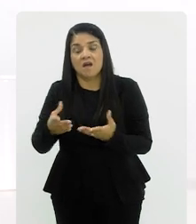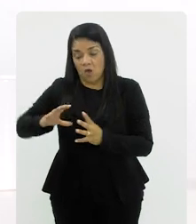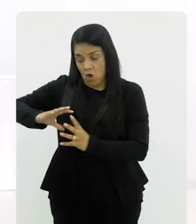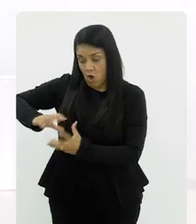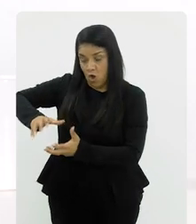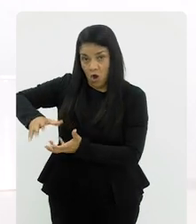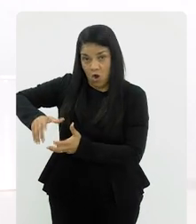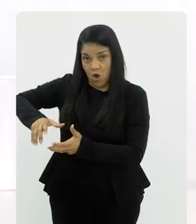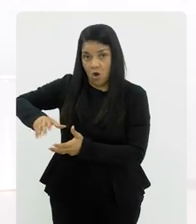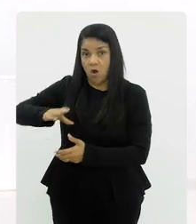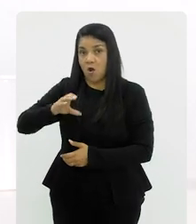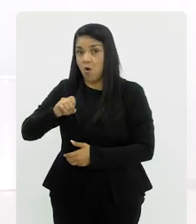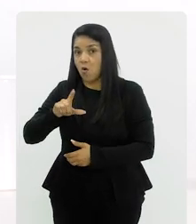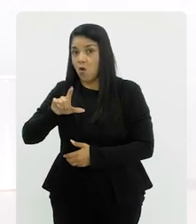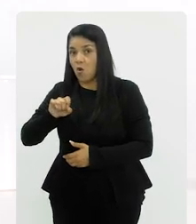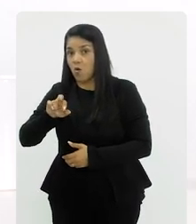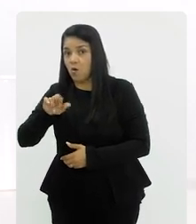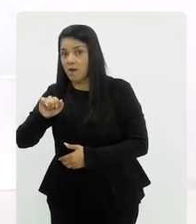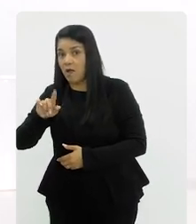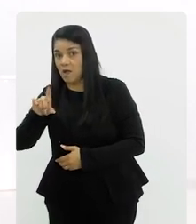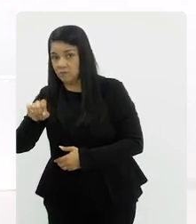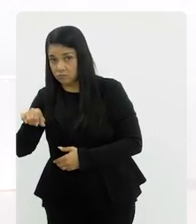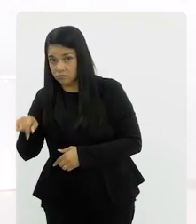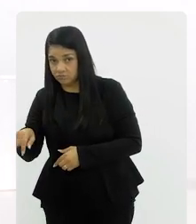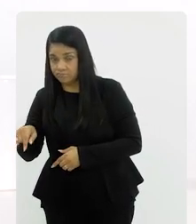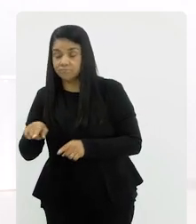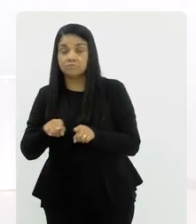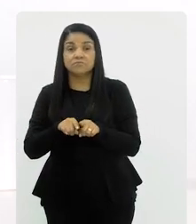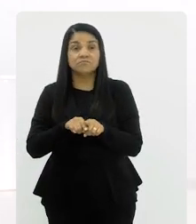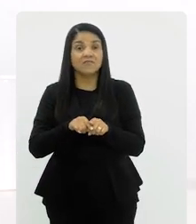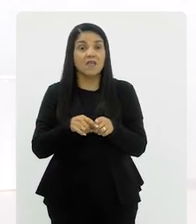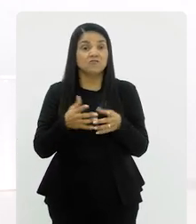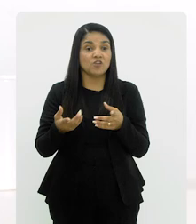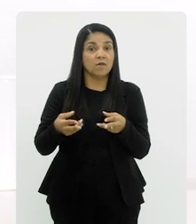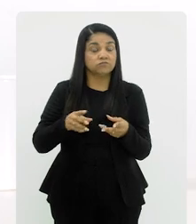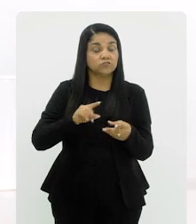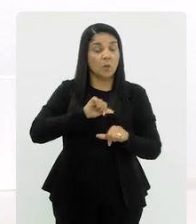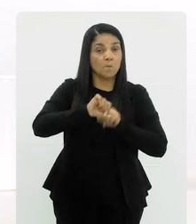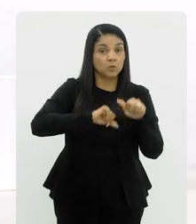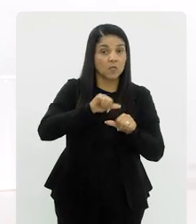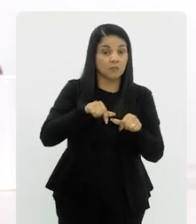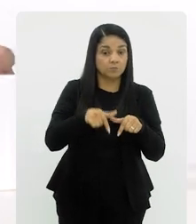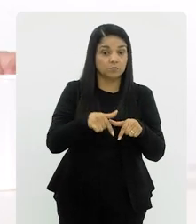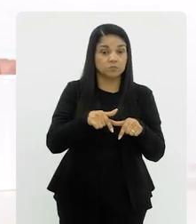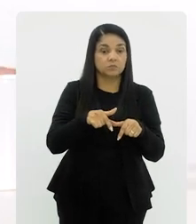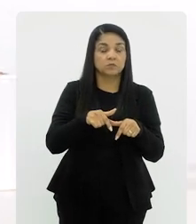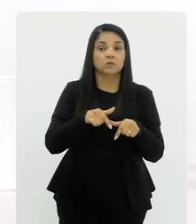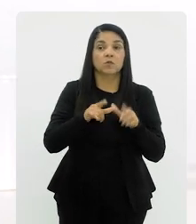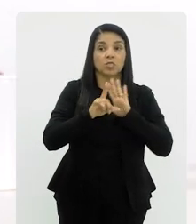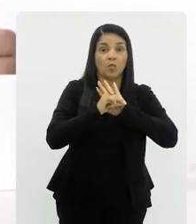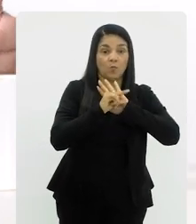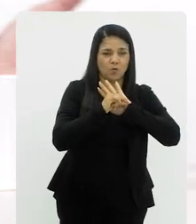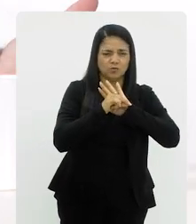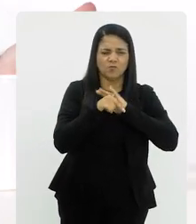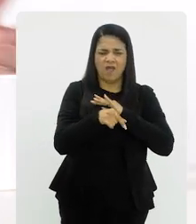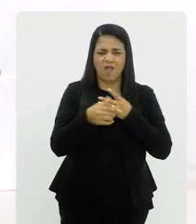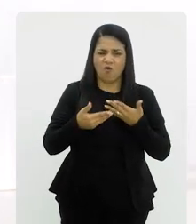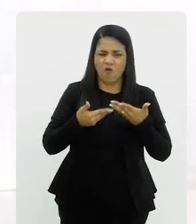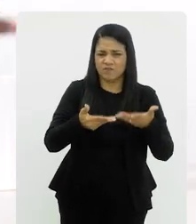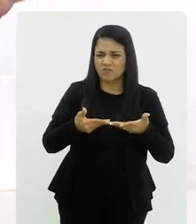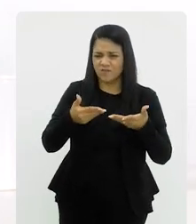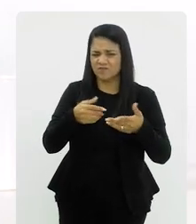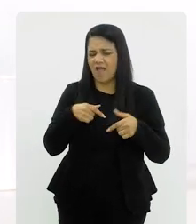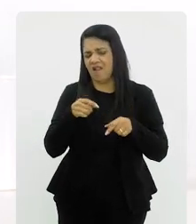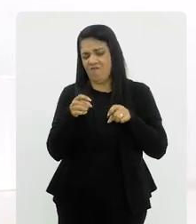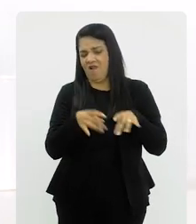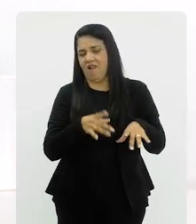sido muito marcado como Danilo da Colorado. Uhum. E eu já tinha virado Danilo da Dom Bosco. E muitas das os convites acabava nem chegando, porque as pessoas